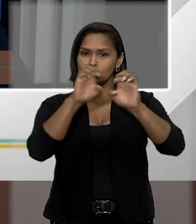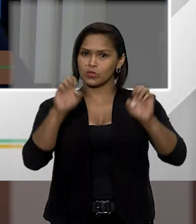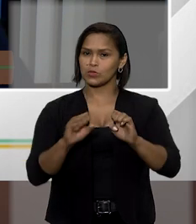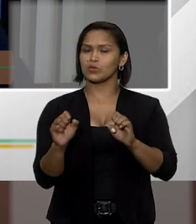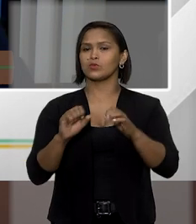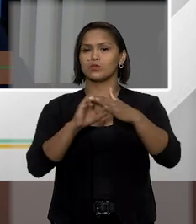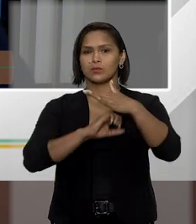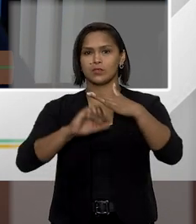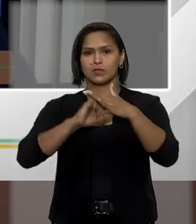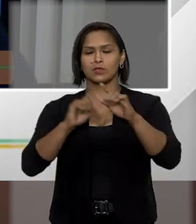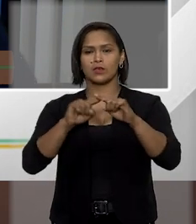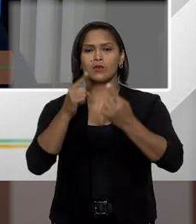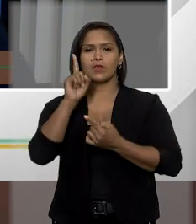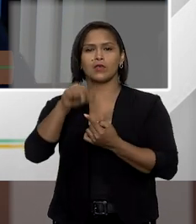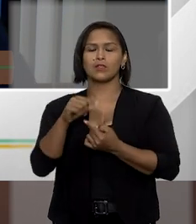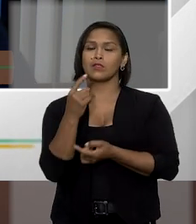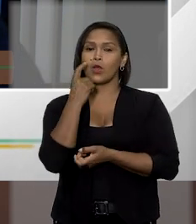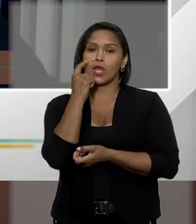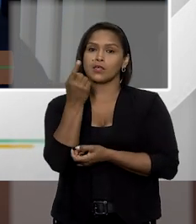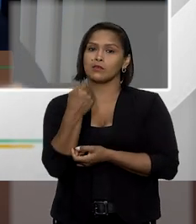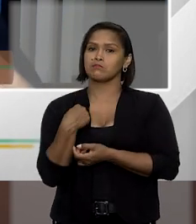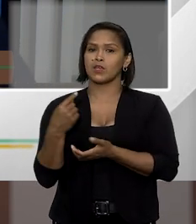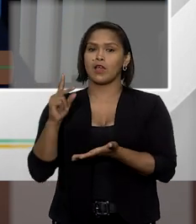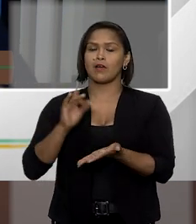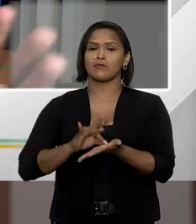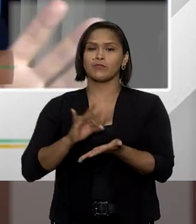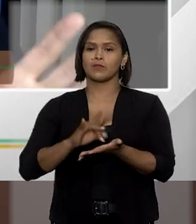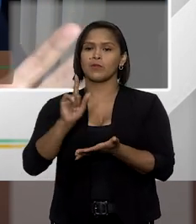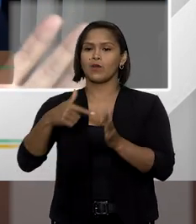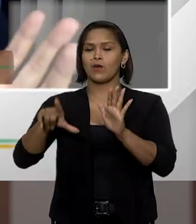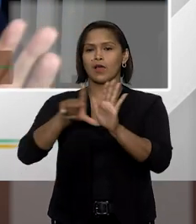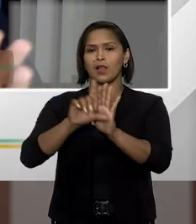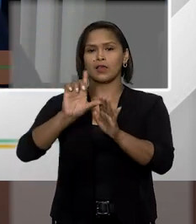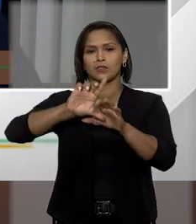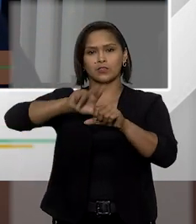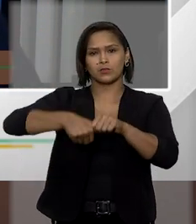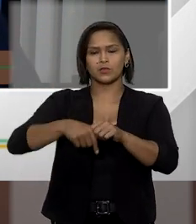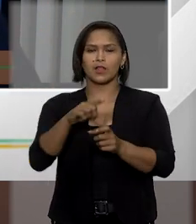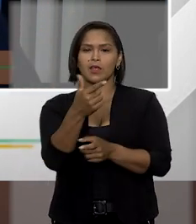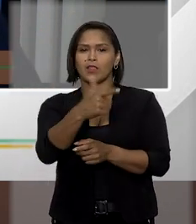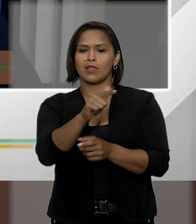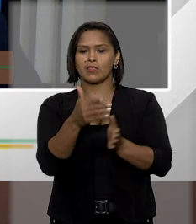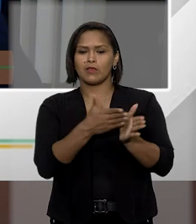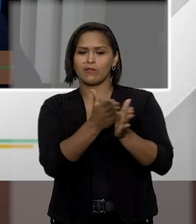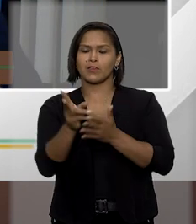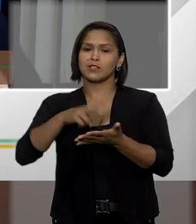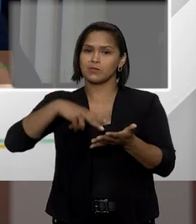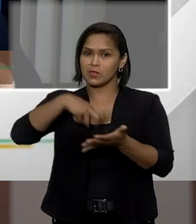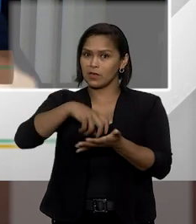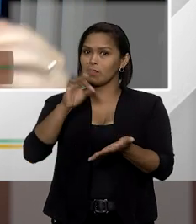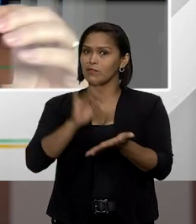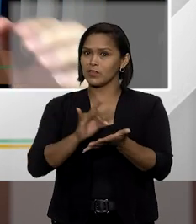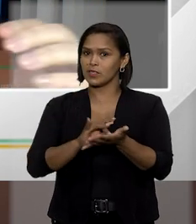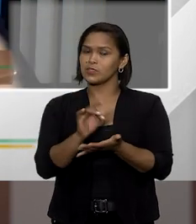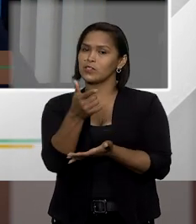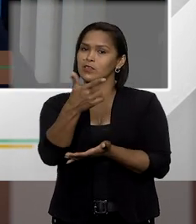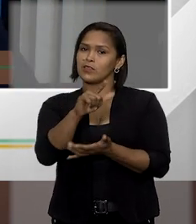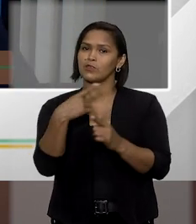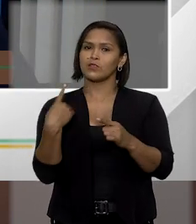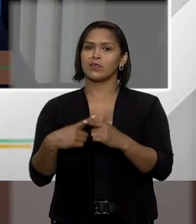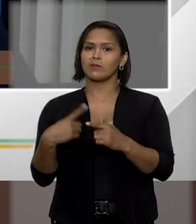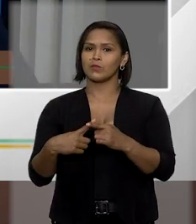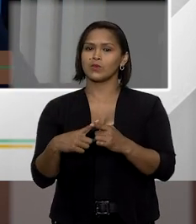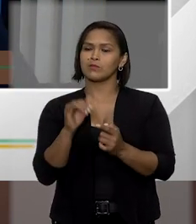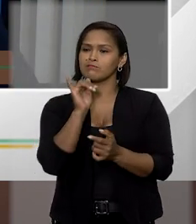estrutura empresarial. Então, é interessante quando a gente afirma isso. Olha, a lei anticorrupção empresarial, ela não tem viés penal. É verdade, ela não tem,